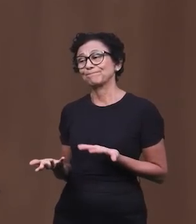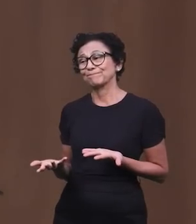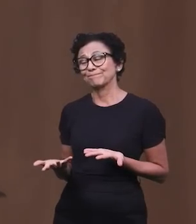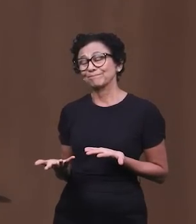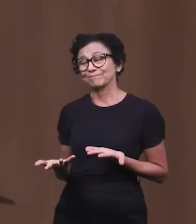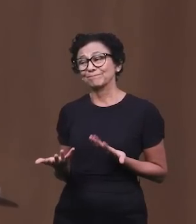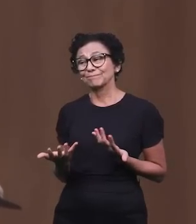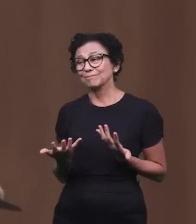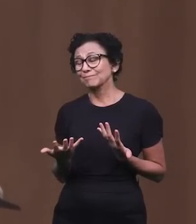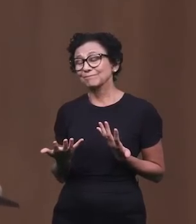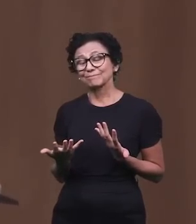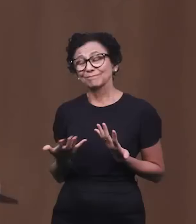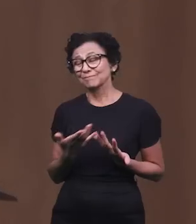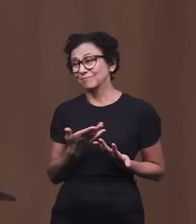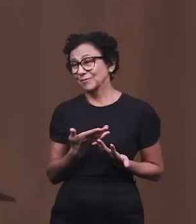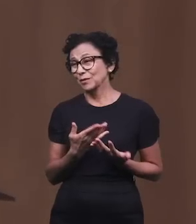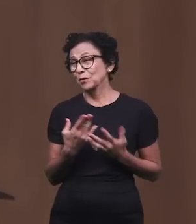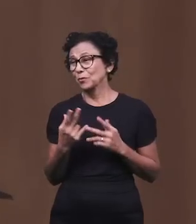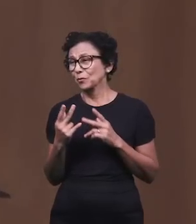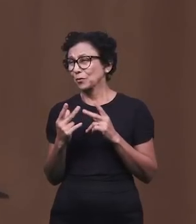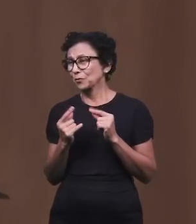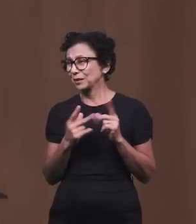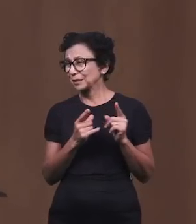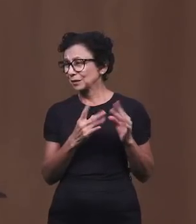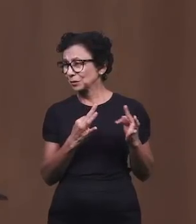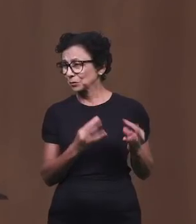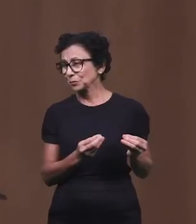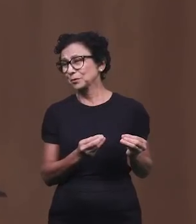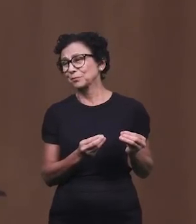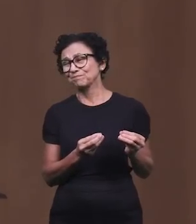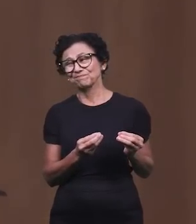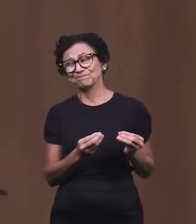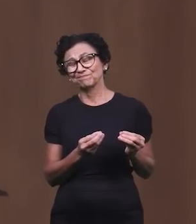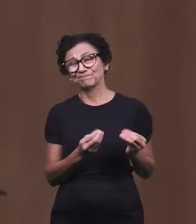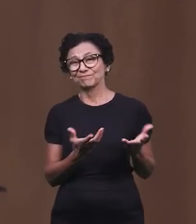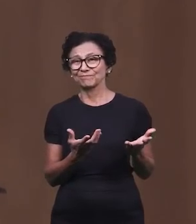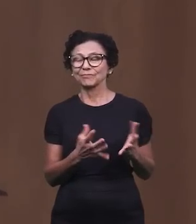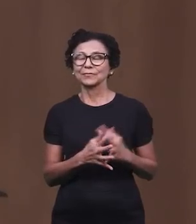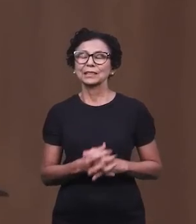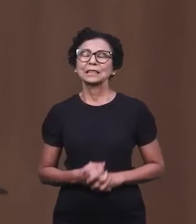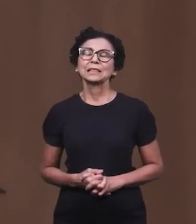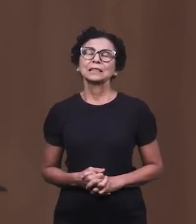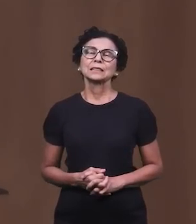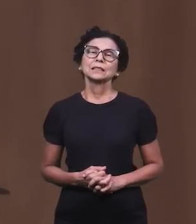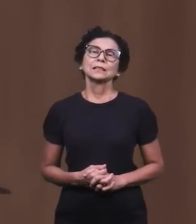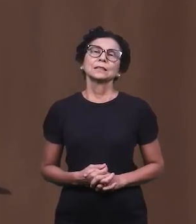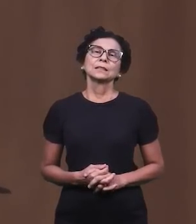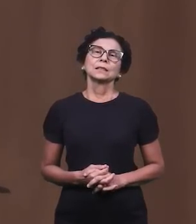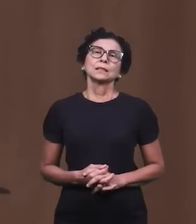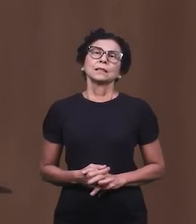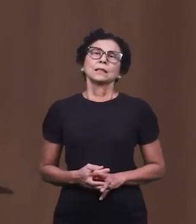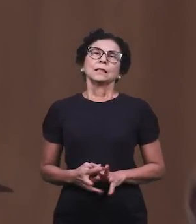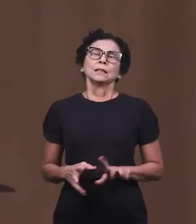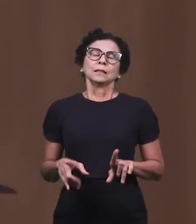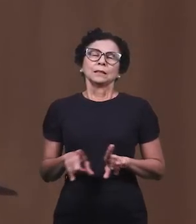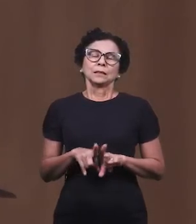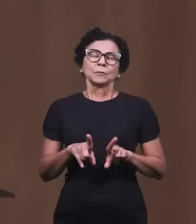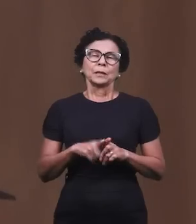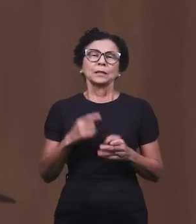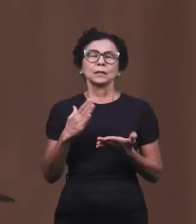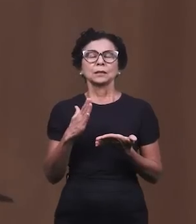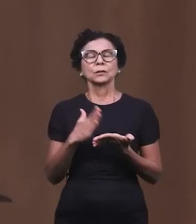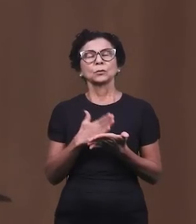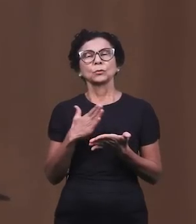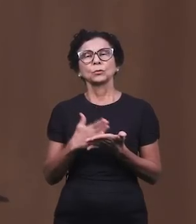texto aqui em Eclesiastes, deixar para você, Rebeca, e para cada um dos jovens e aqueles que estão nos